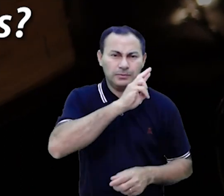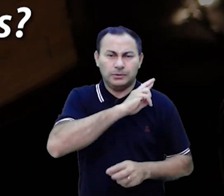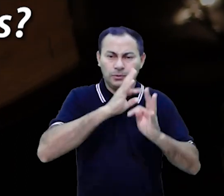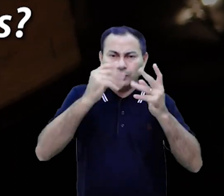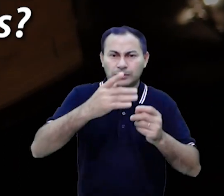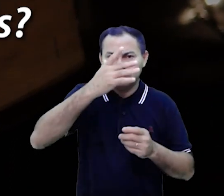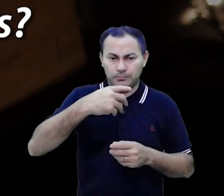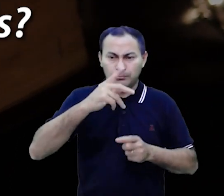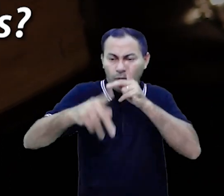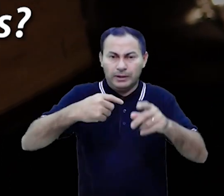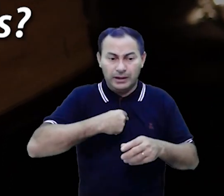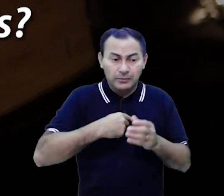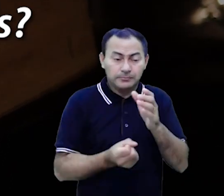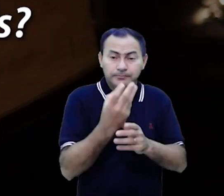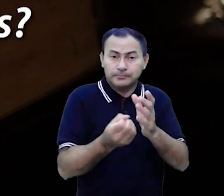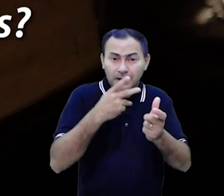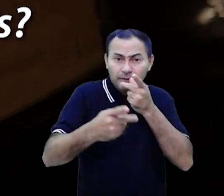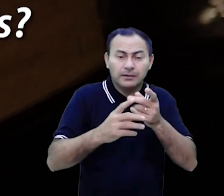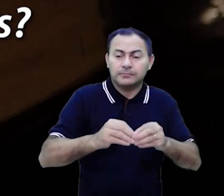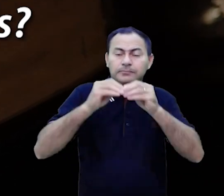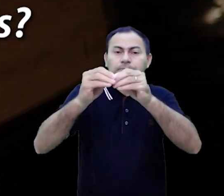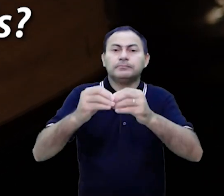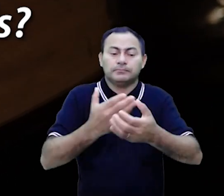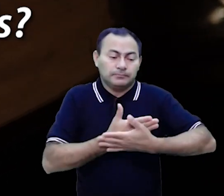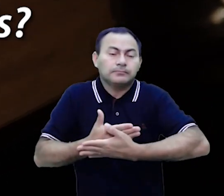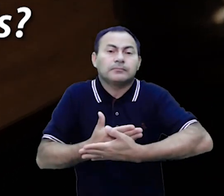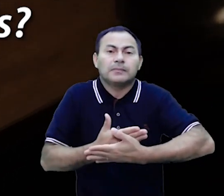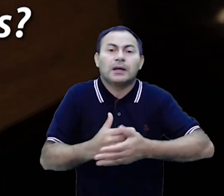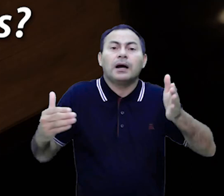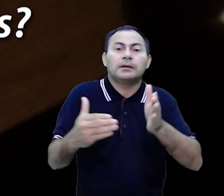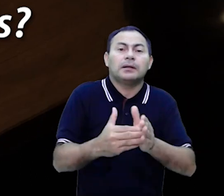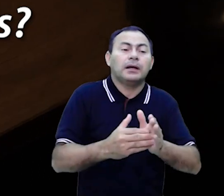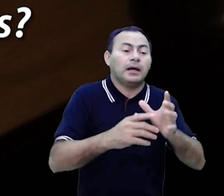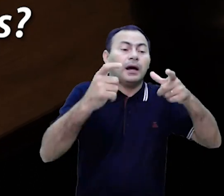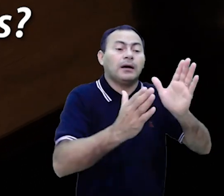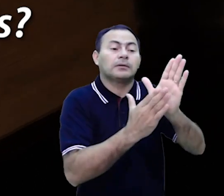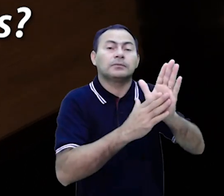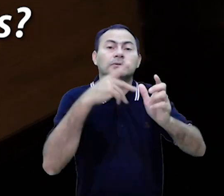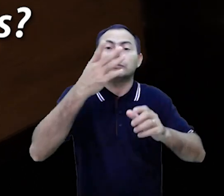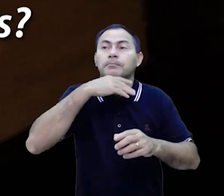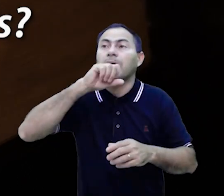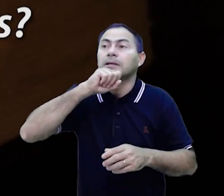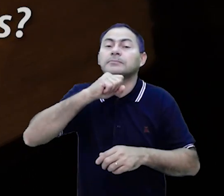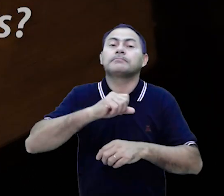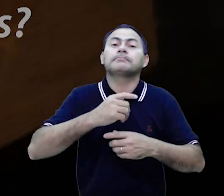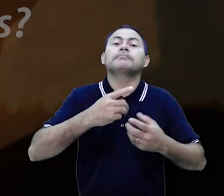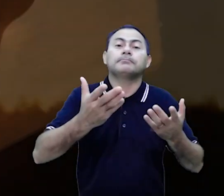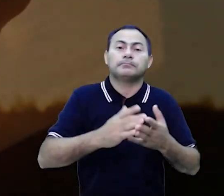esse povo? Gerei-o eu para que me dissesses: leva-o em teus braços à terra que juraste a seus